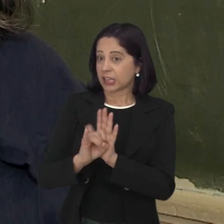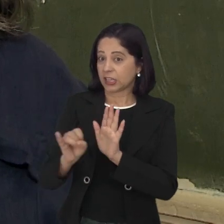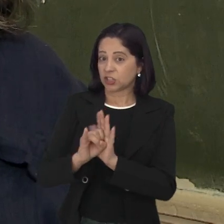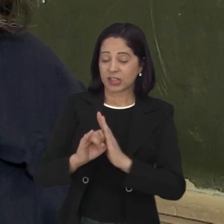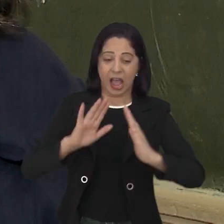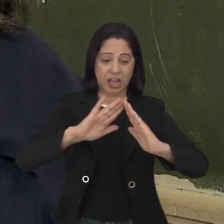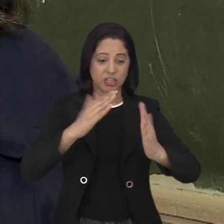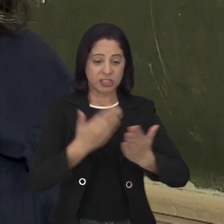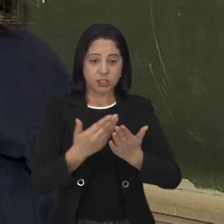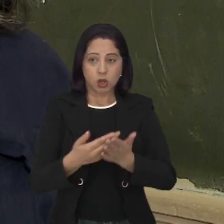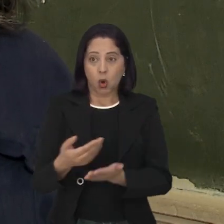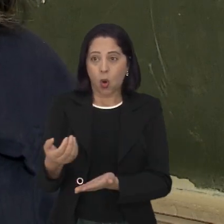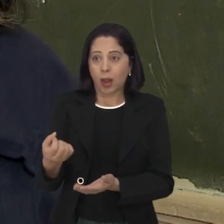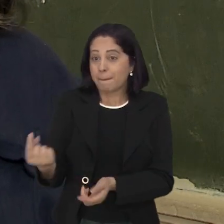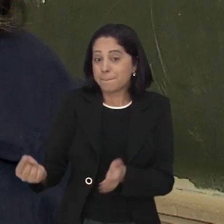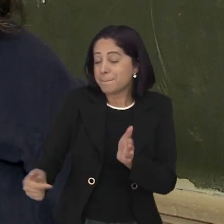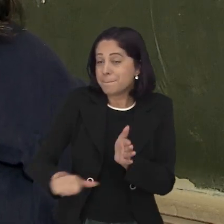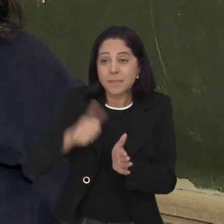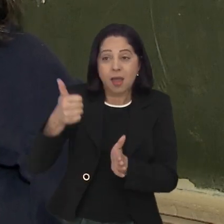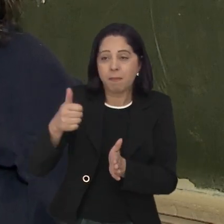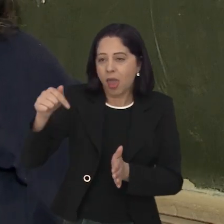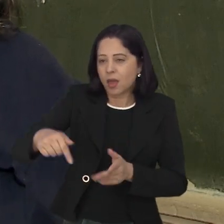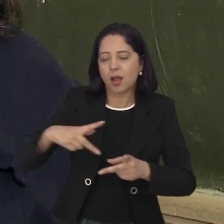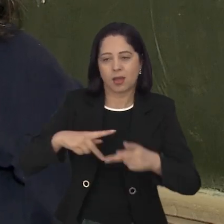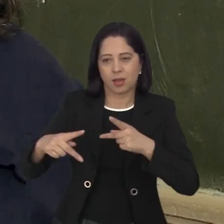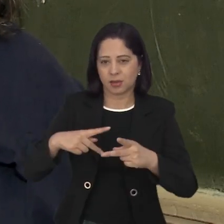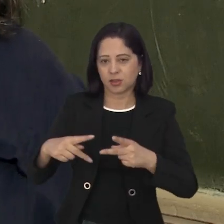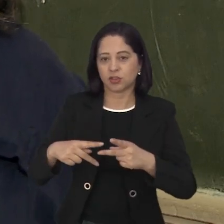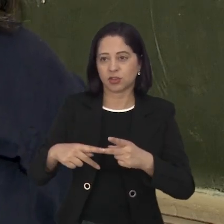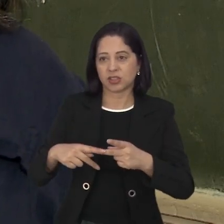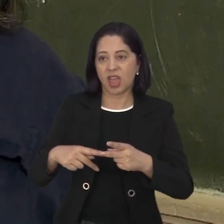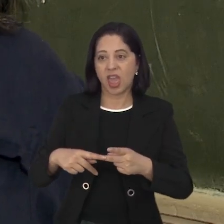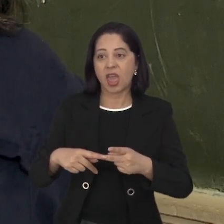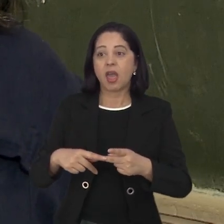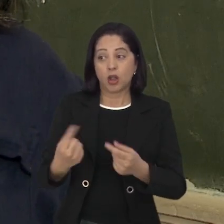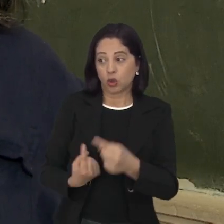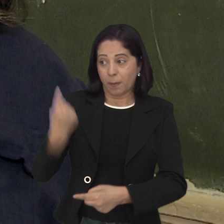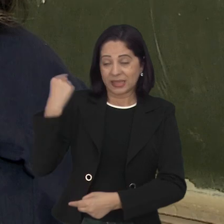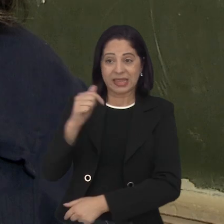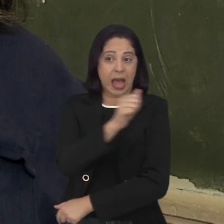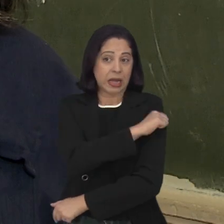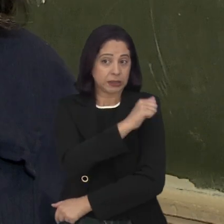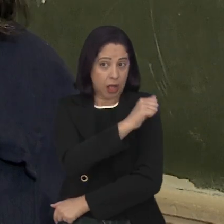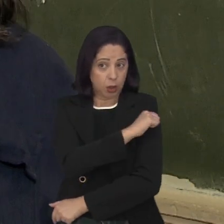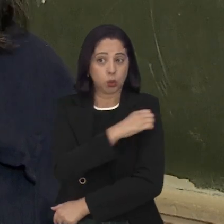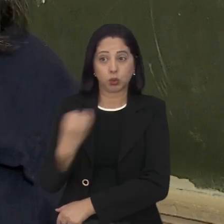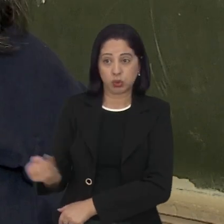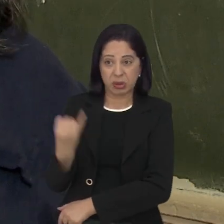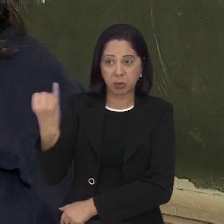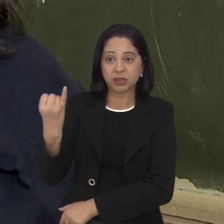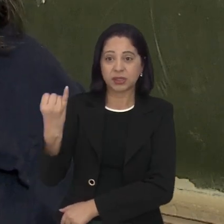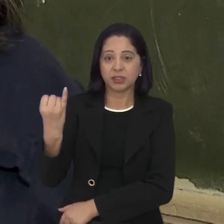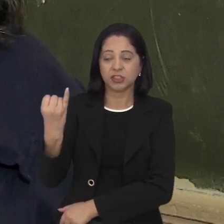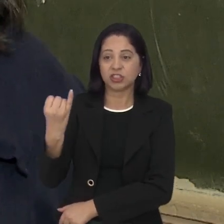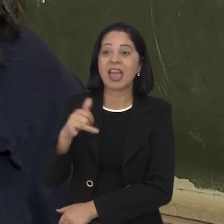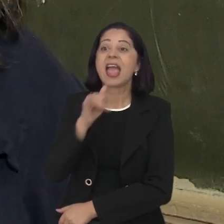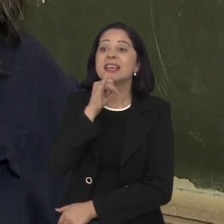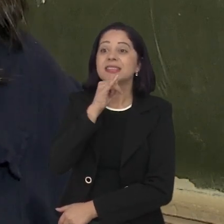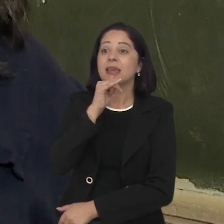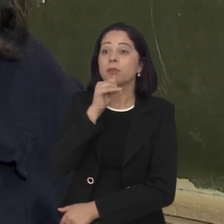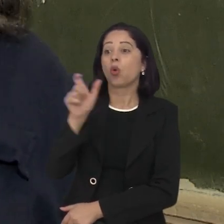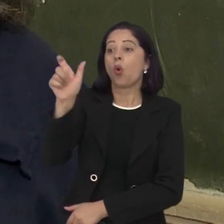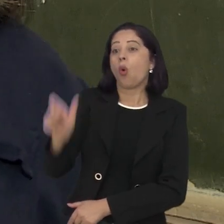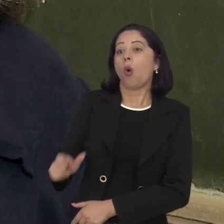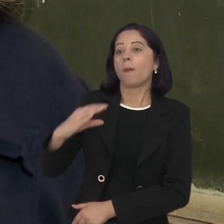nossa identidade de escola que começou a cidade a nossa identidade de escola que teve alunos importantes como o